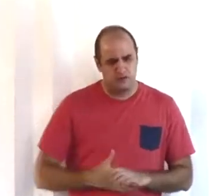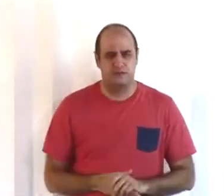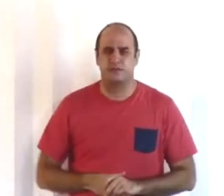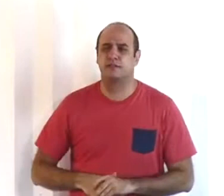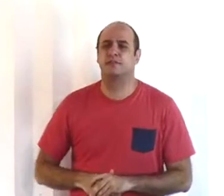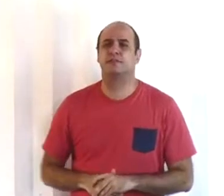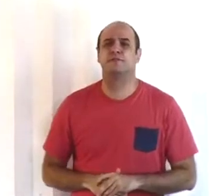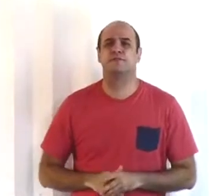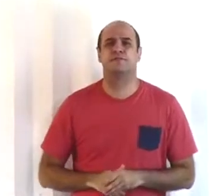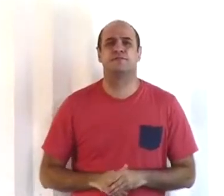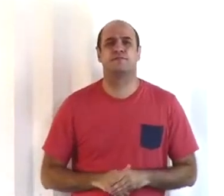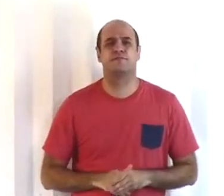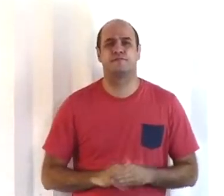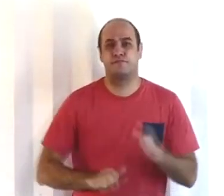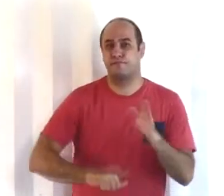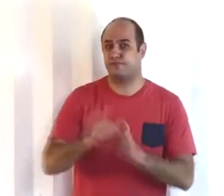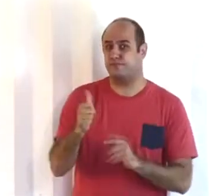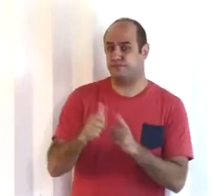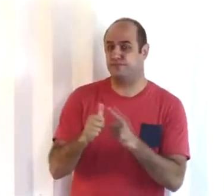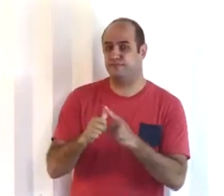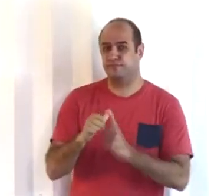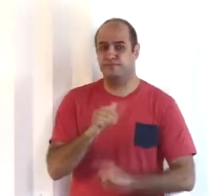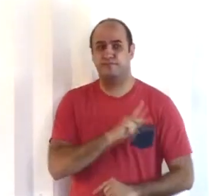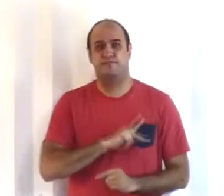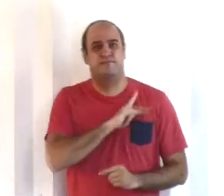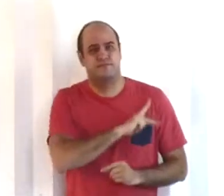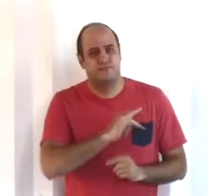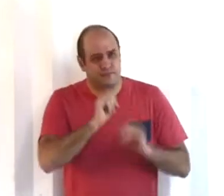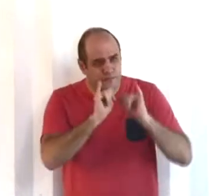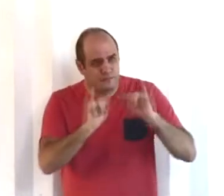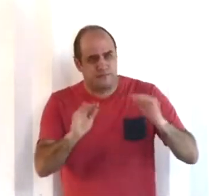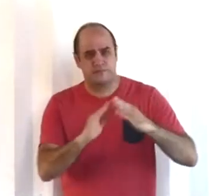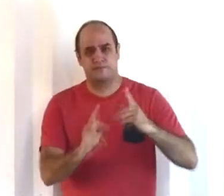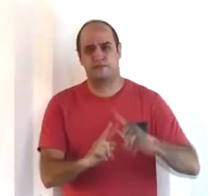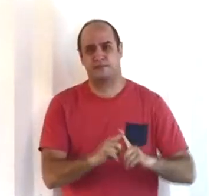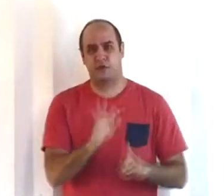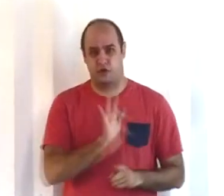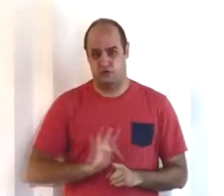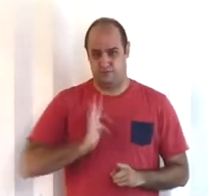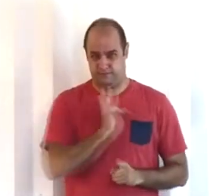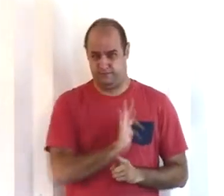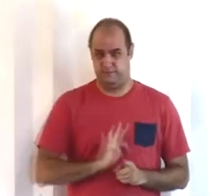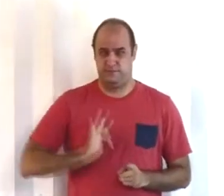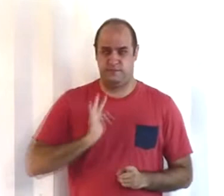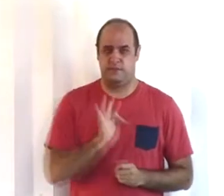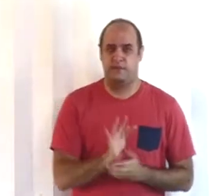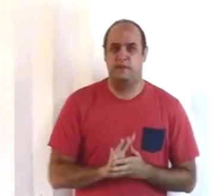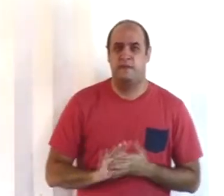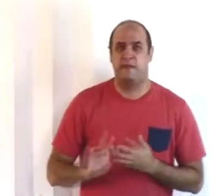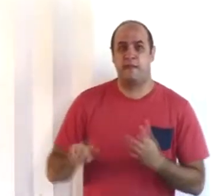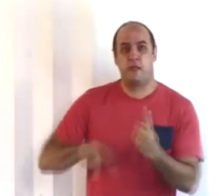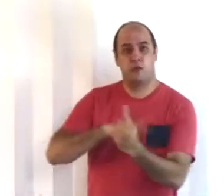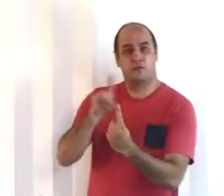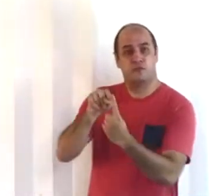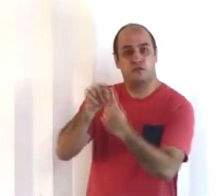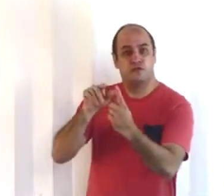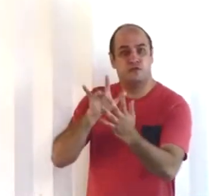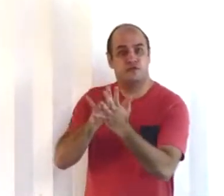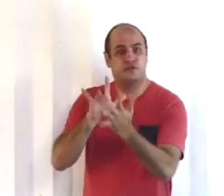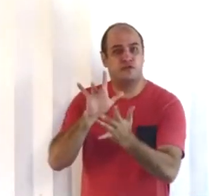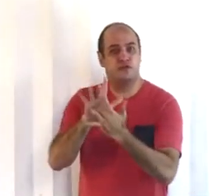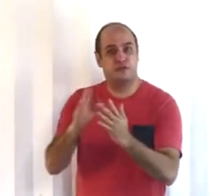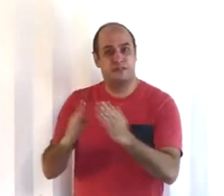que parece-me que Paulo estava querendo falar à igreja de Filipos, em relação ao ideal de Jesus para a igreja